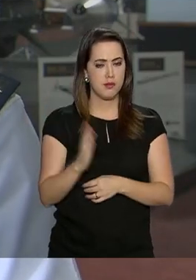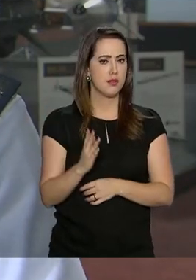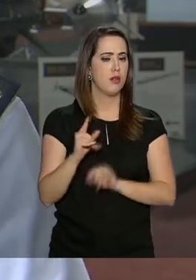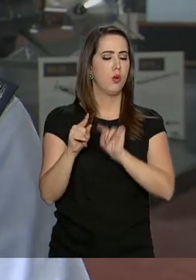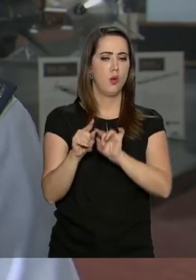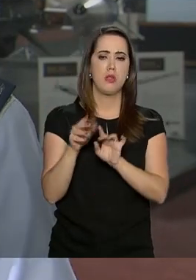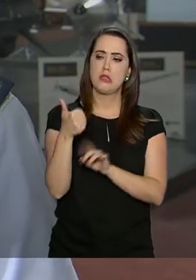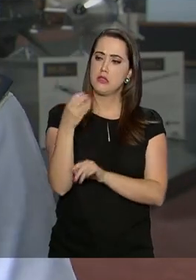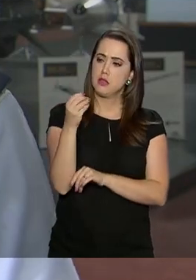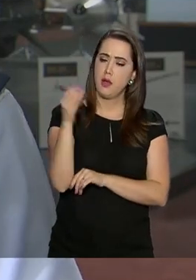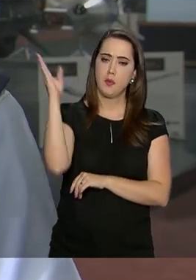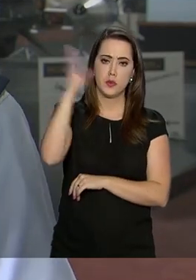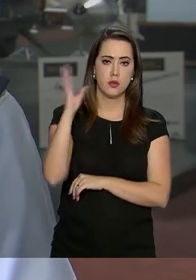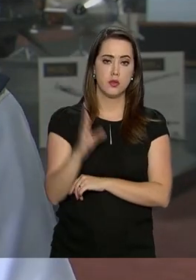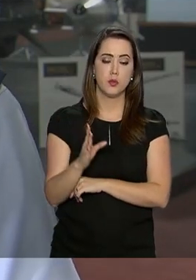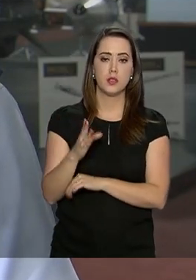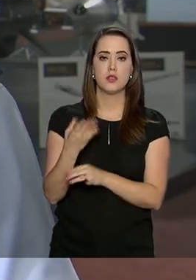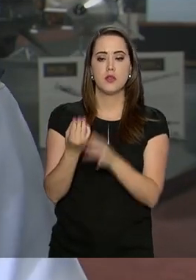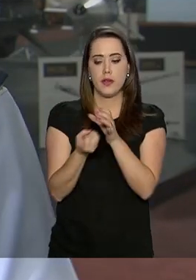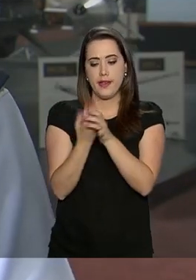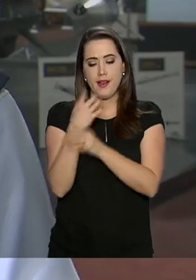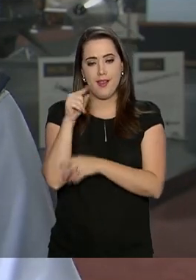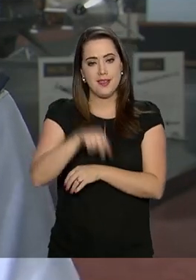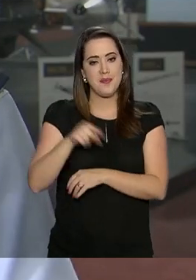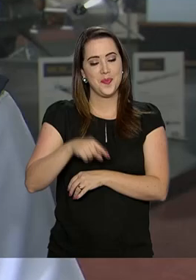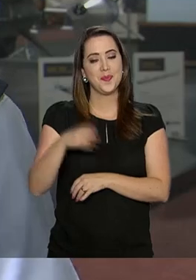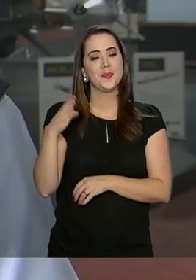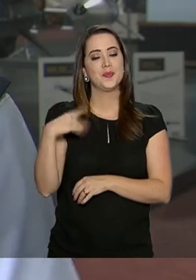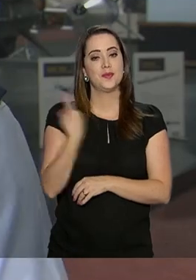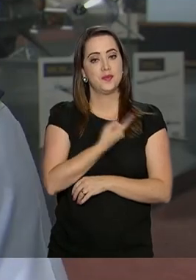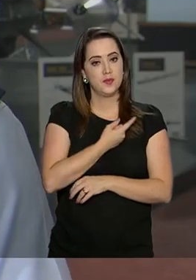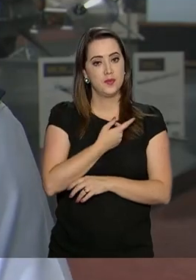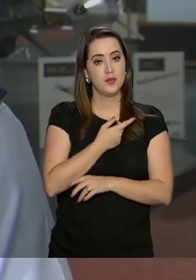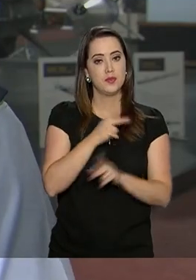100% nacionais concebidas e gerenciadas pelo nosso povo.